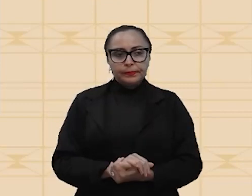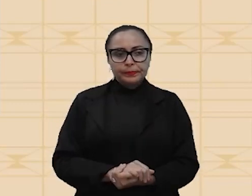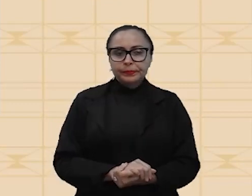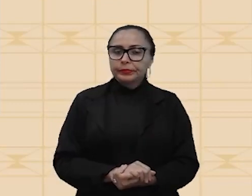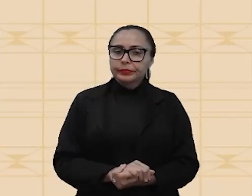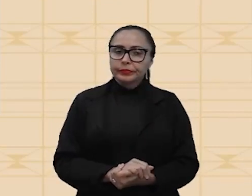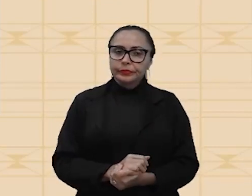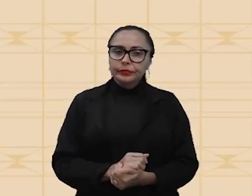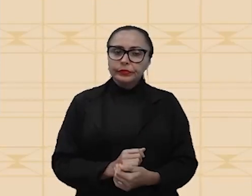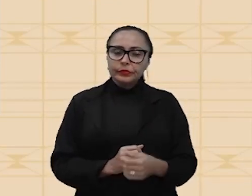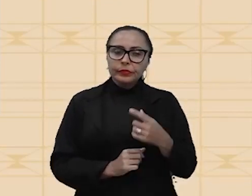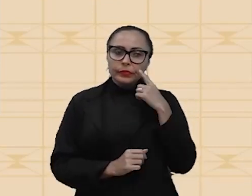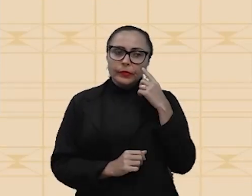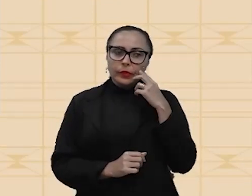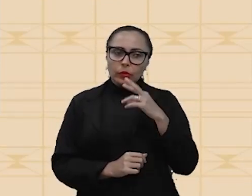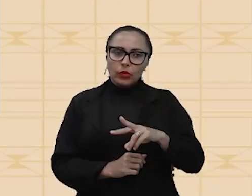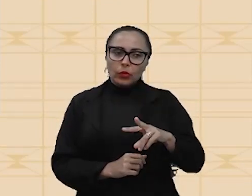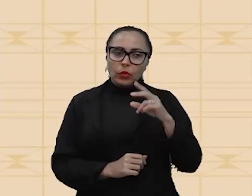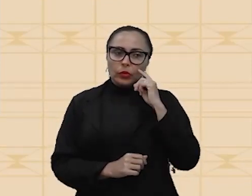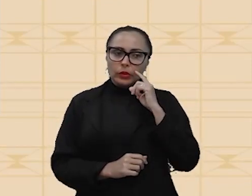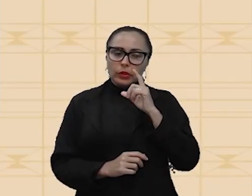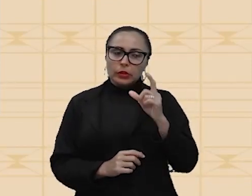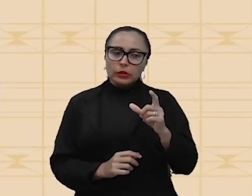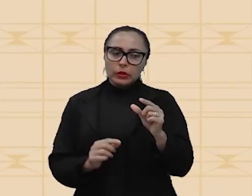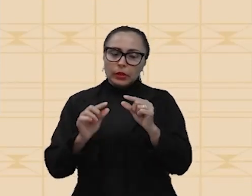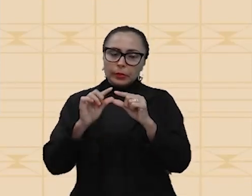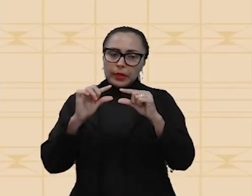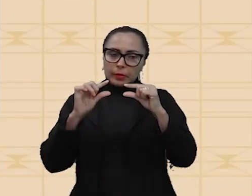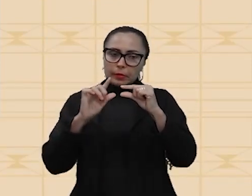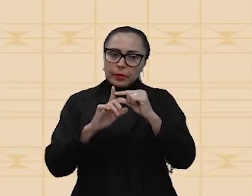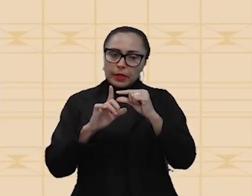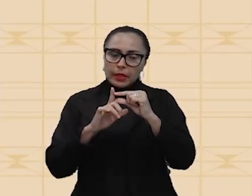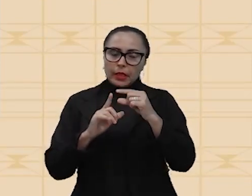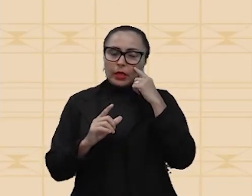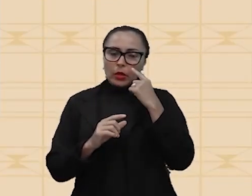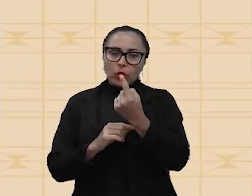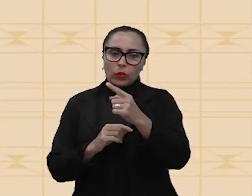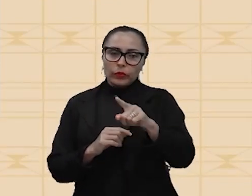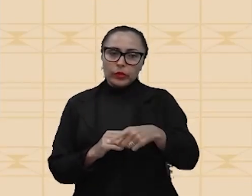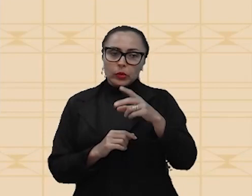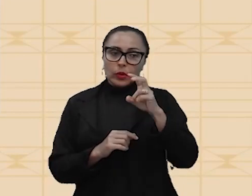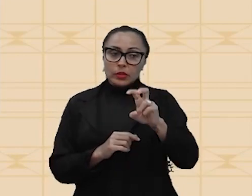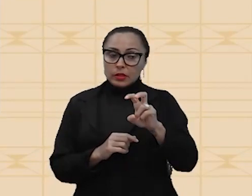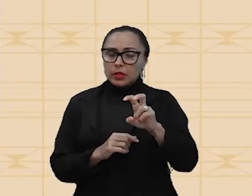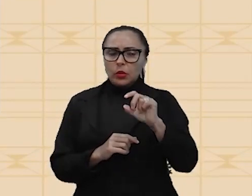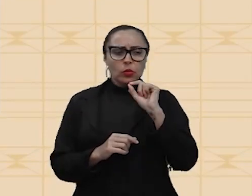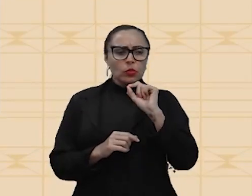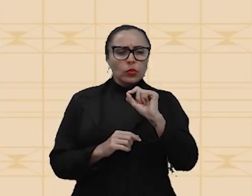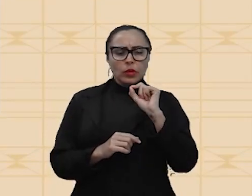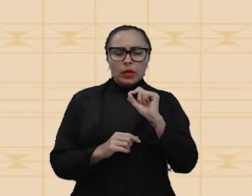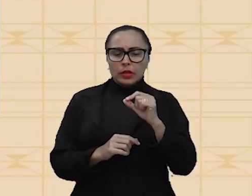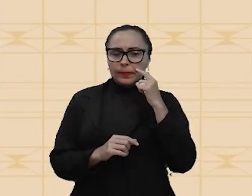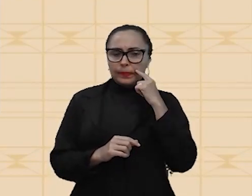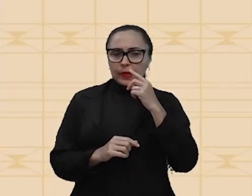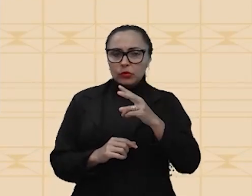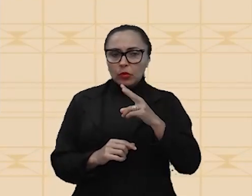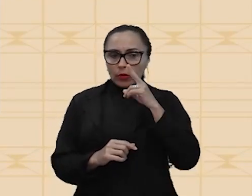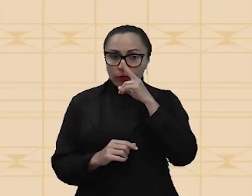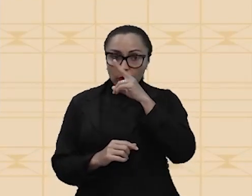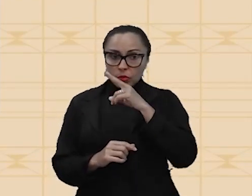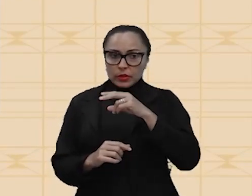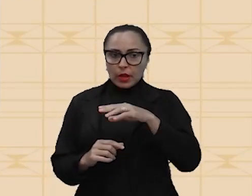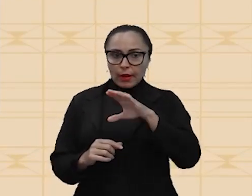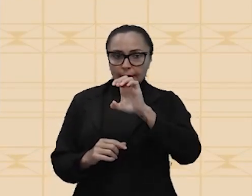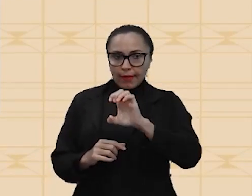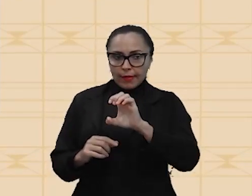minha pilha e na minha pilha está escrito 1,5. O que é esse 1,5? Esse 1,5 é sua força eletromotriz. Ah, Paulinho,